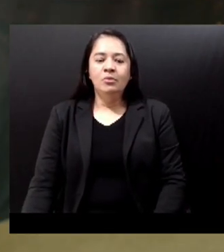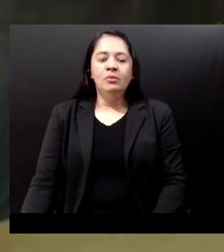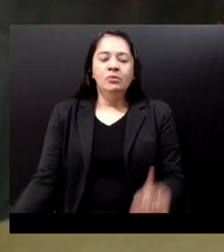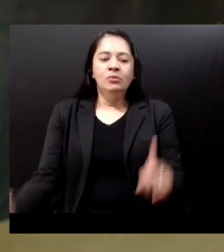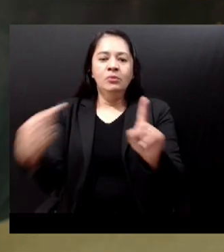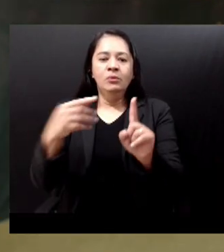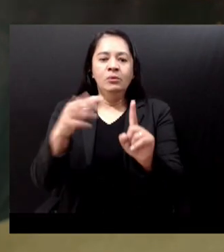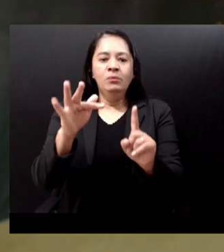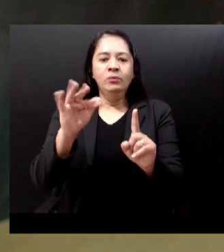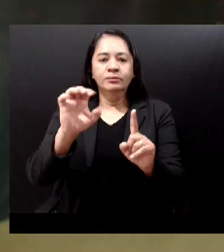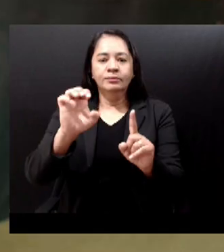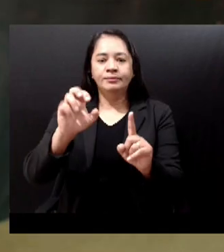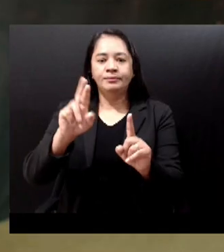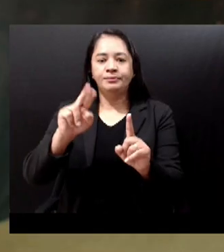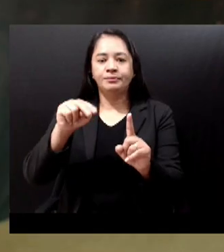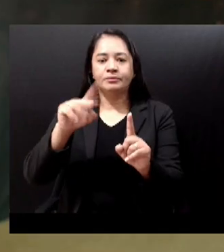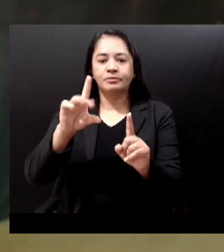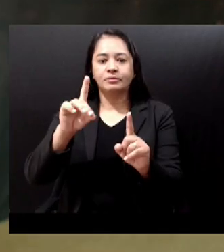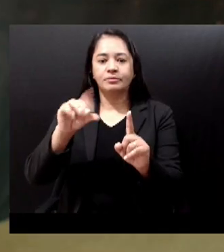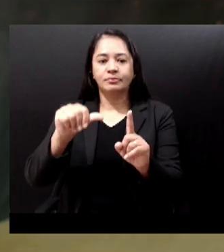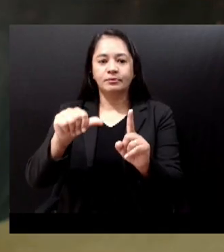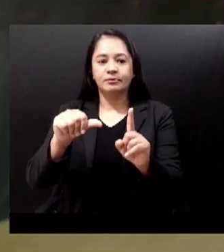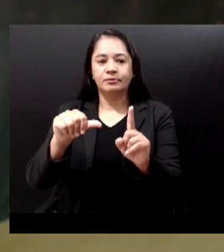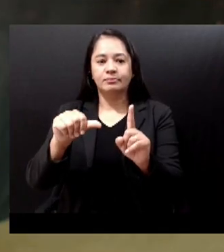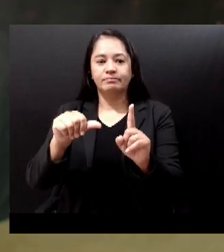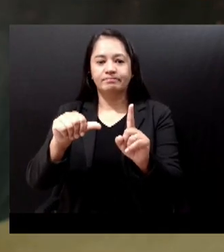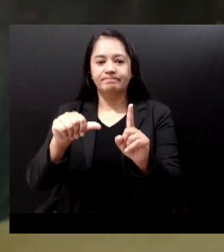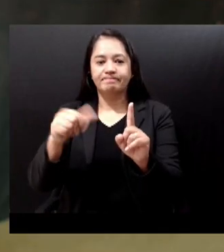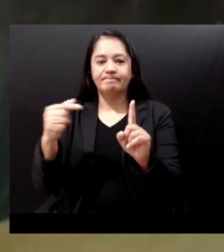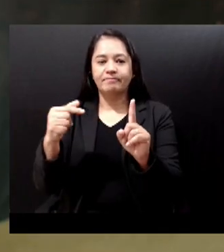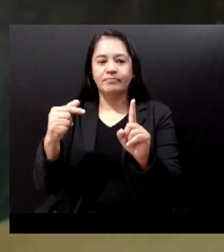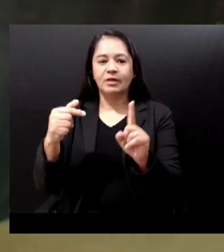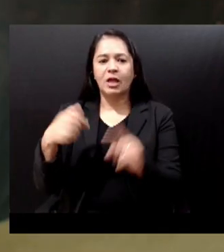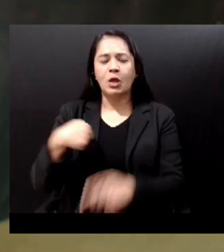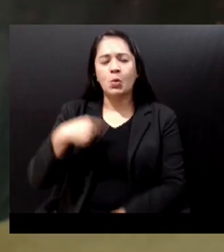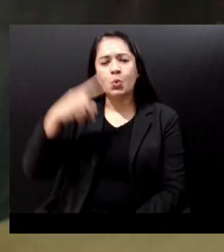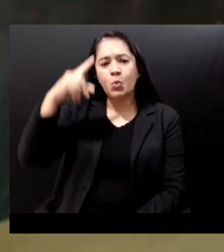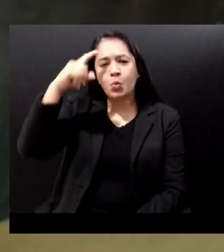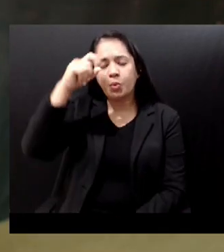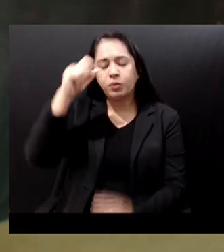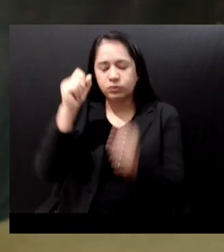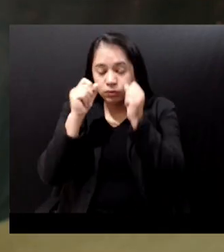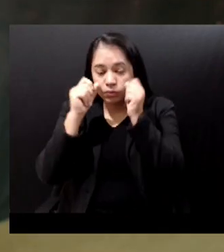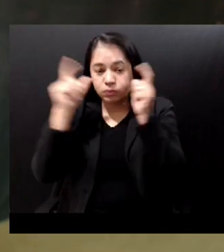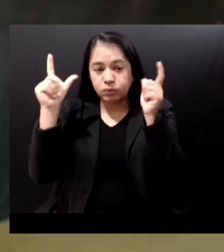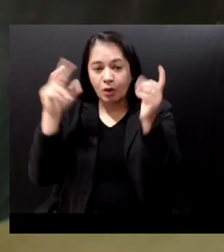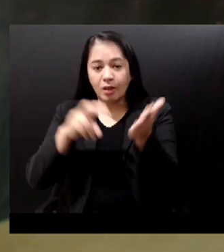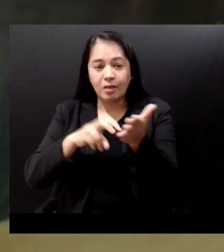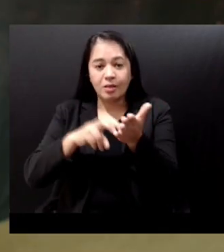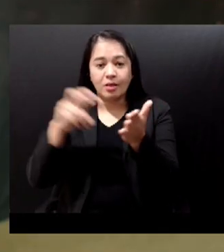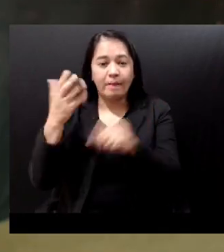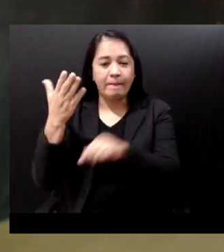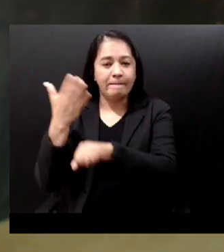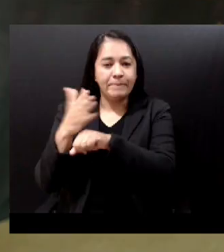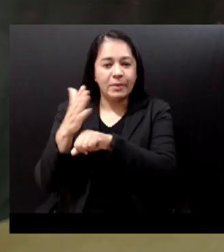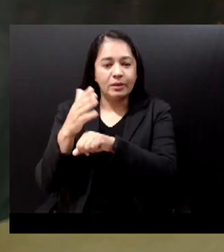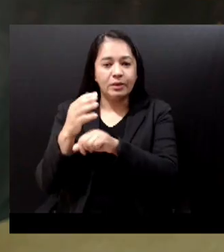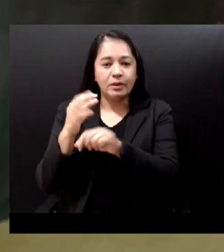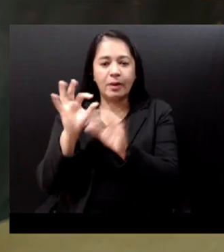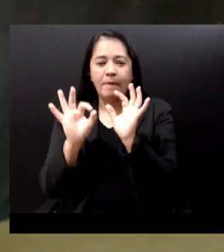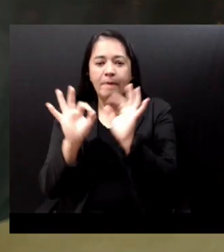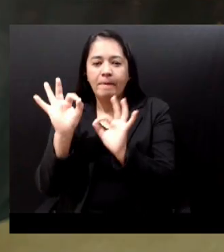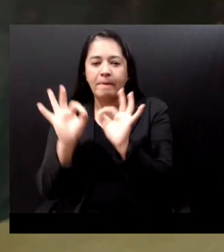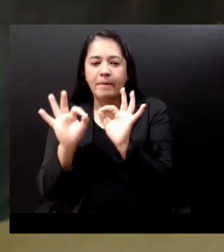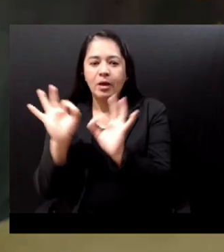Fernanda Lopes, do Jardim Marajó: "Tenho dificuldade em acordar cedo para treinar. Pequenos ajustes no sono ajudam a